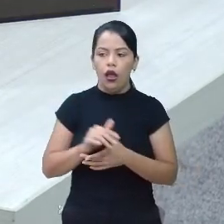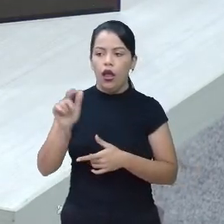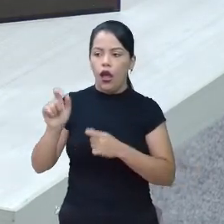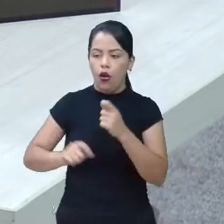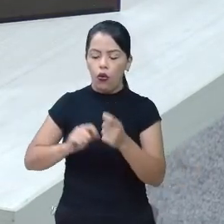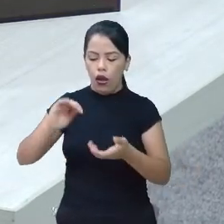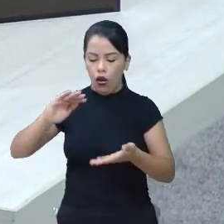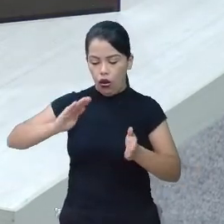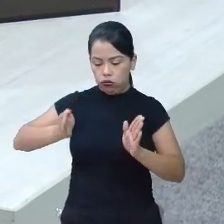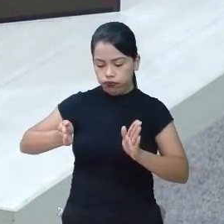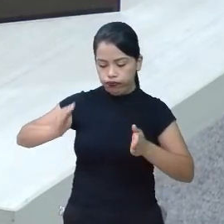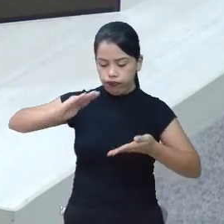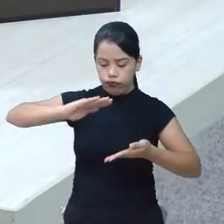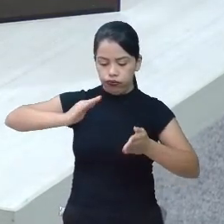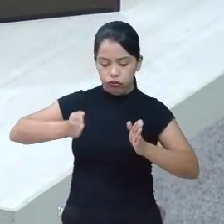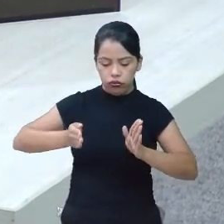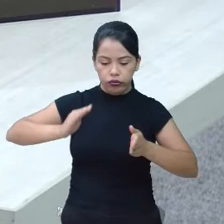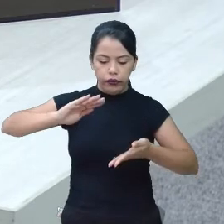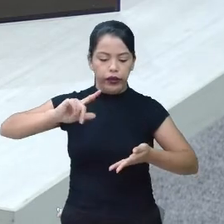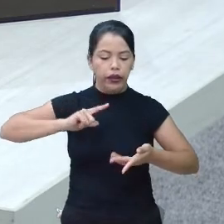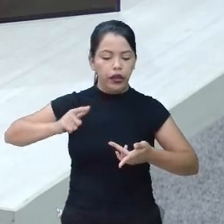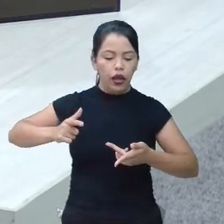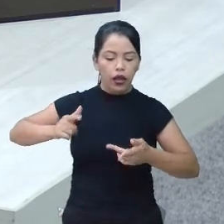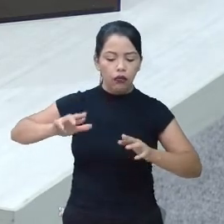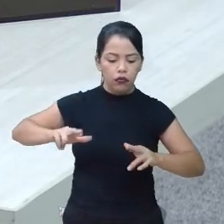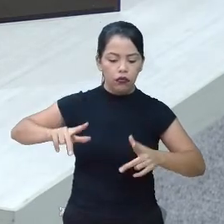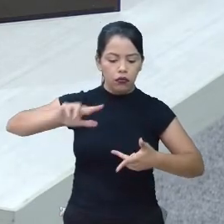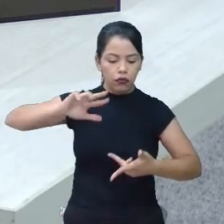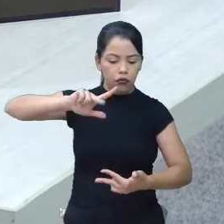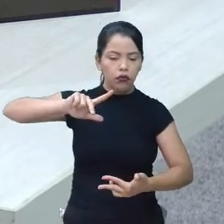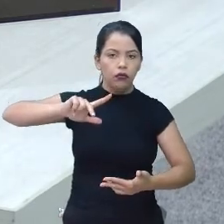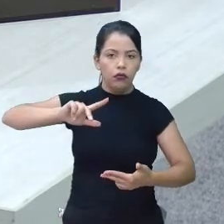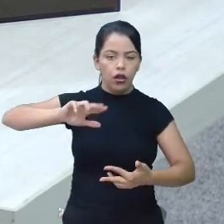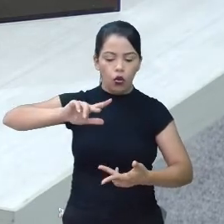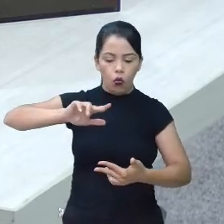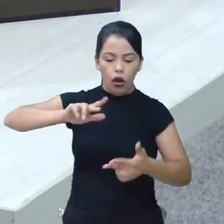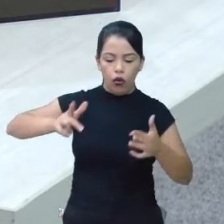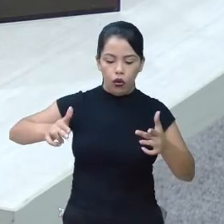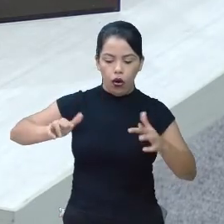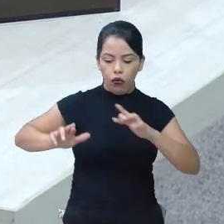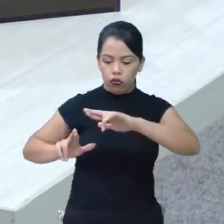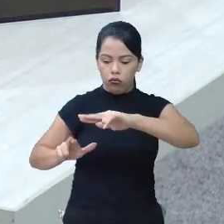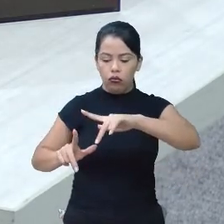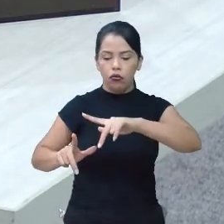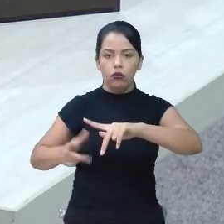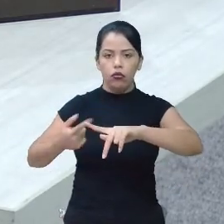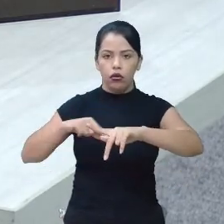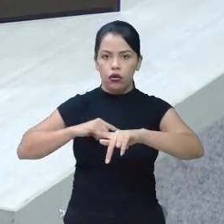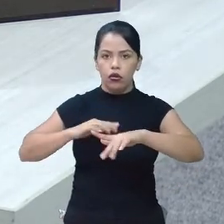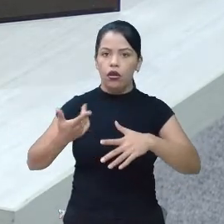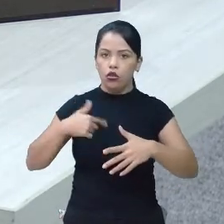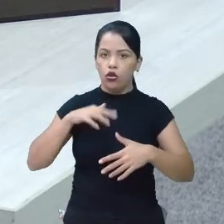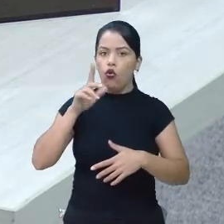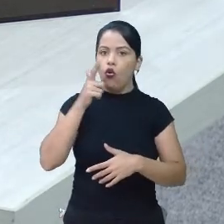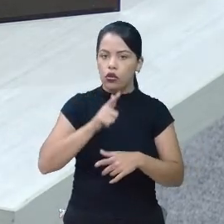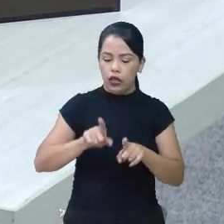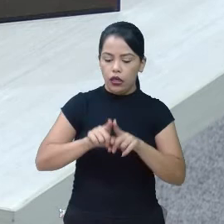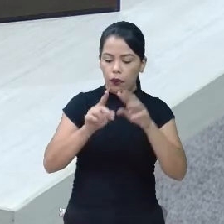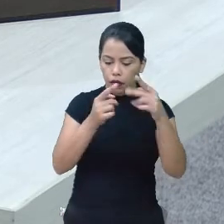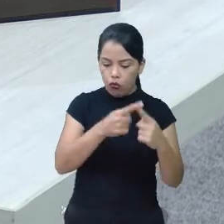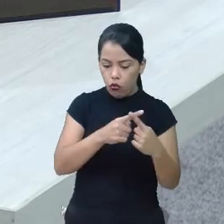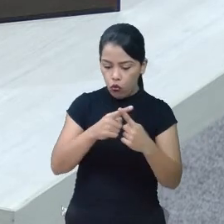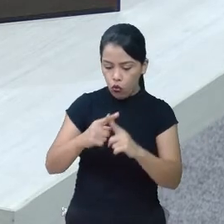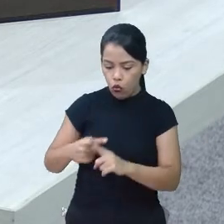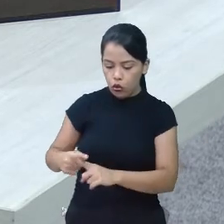cubo, com algumas dimensões diferentes. E para calcular esse volume, a gente vai poder multiplicar esses valores. Ó, uma